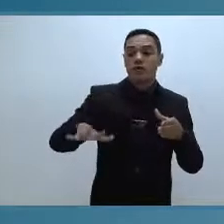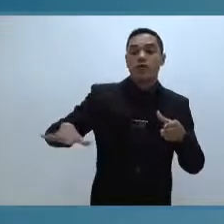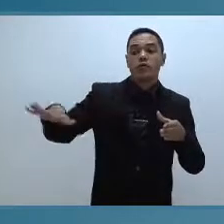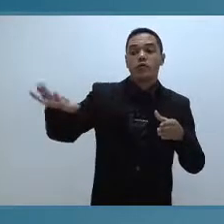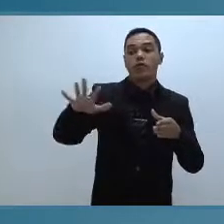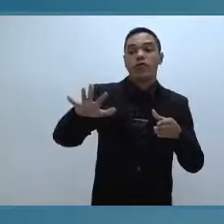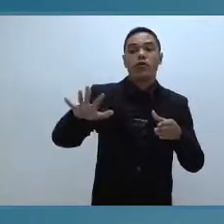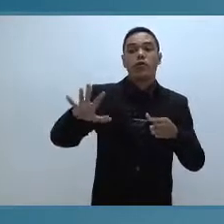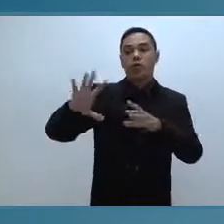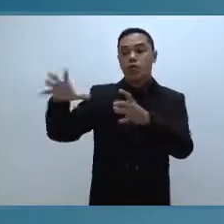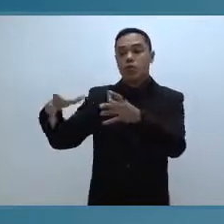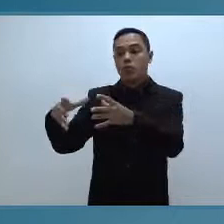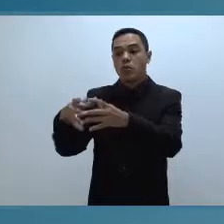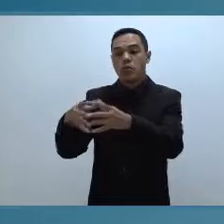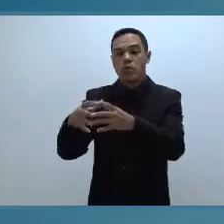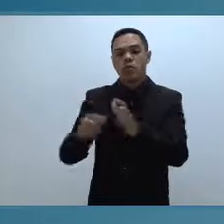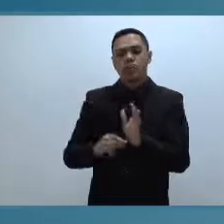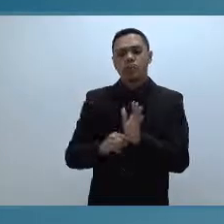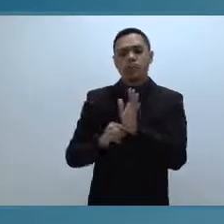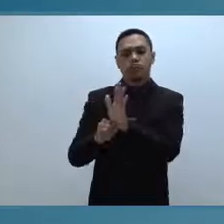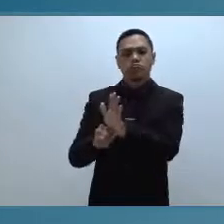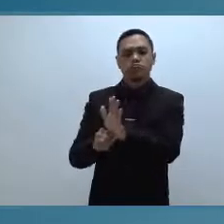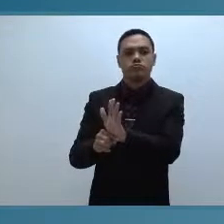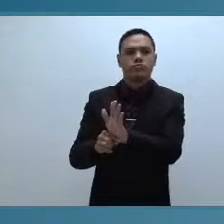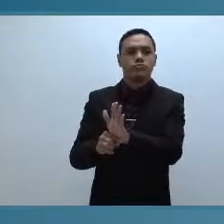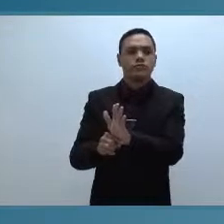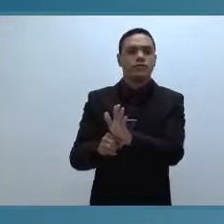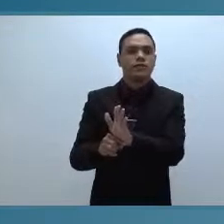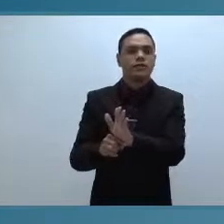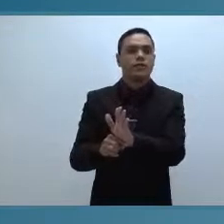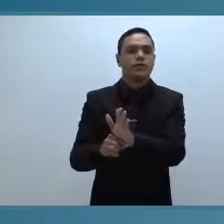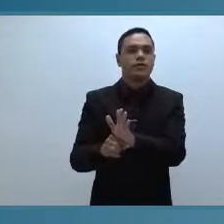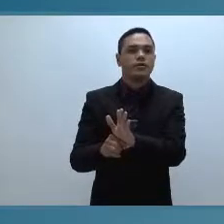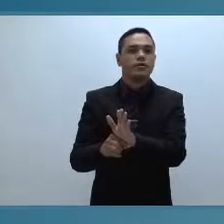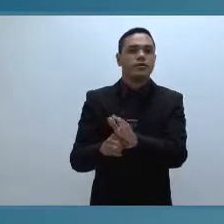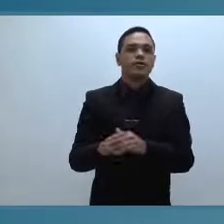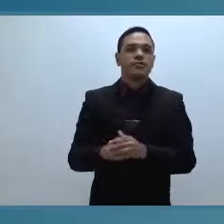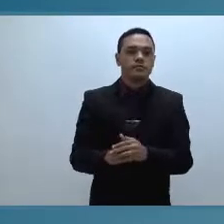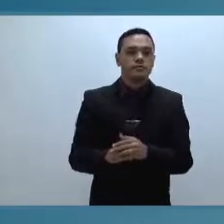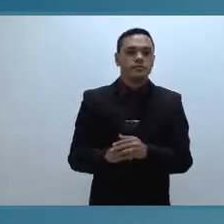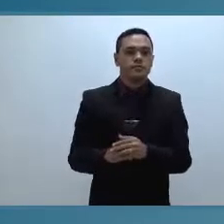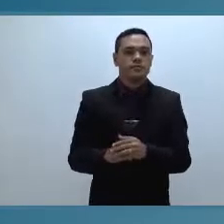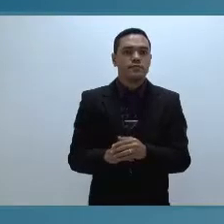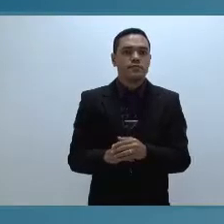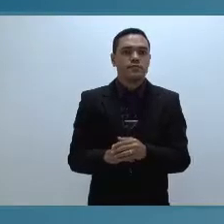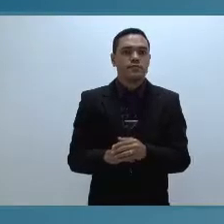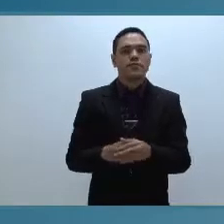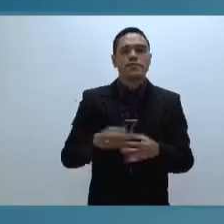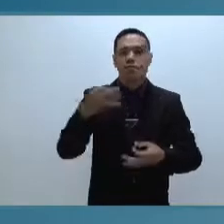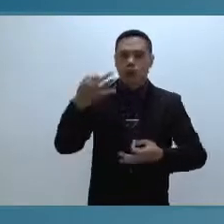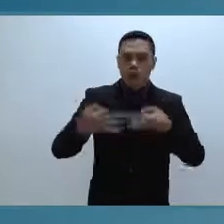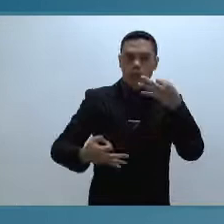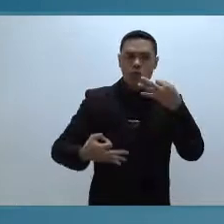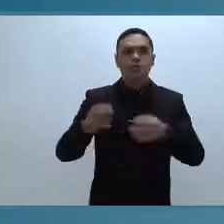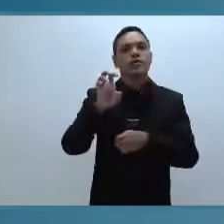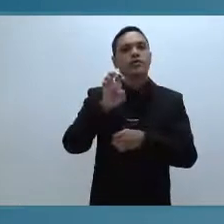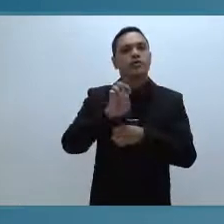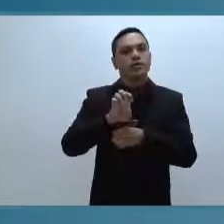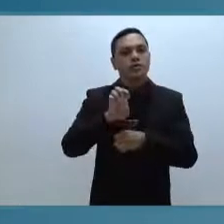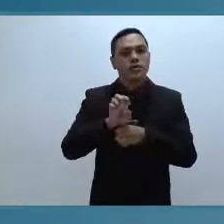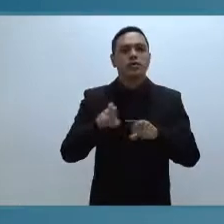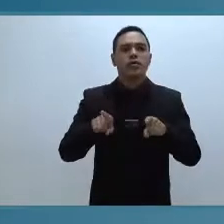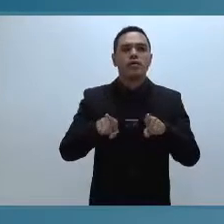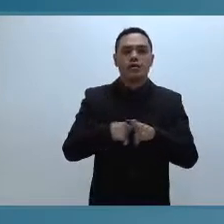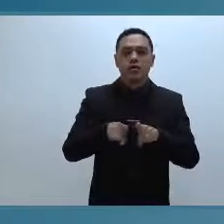um novo norte, sem um rumo. O que há anos observa, quer na justiça estadual, quer na federal, e